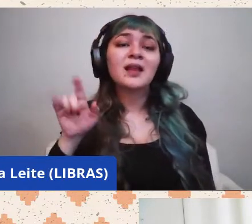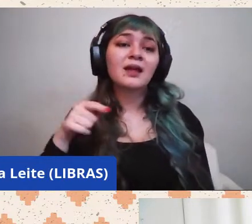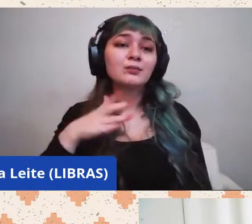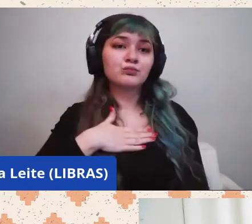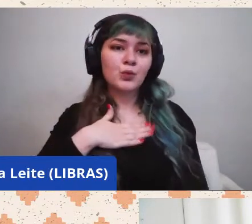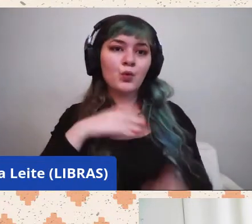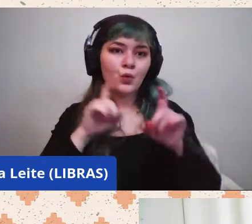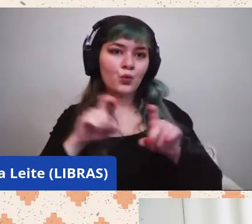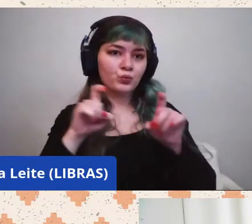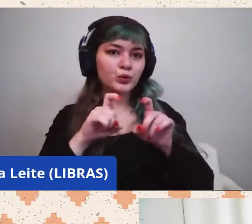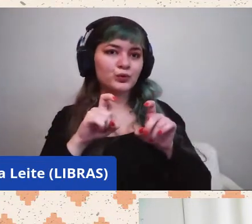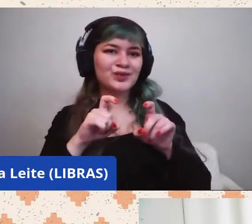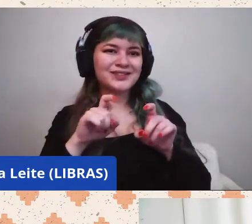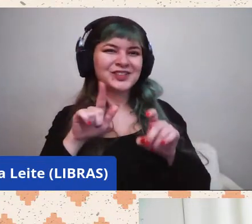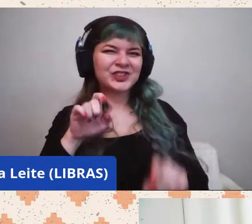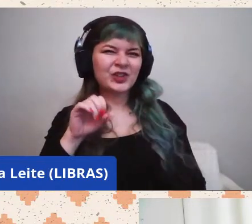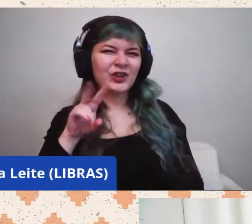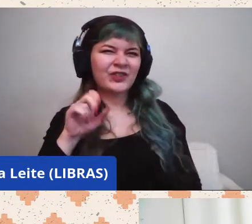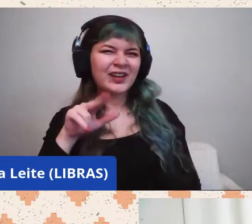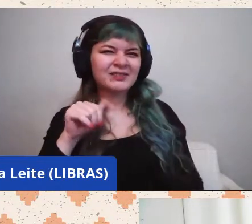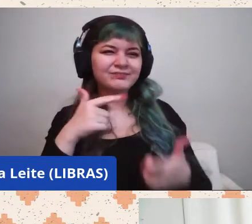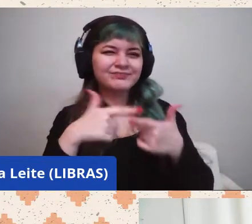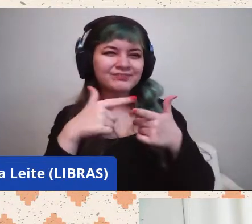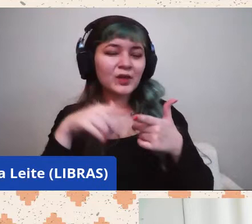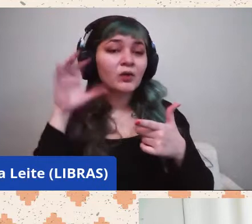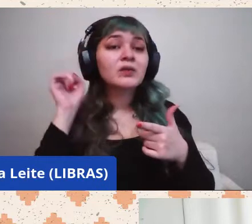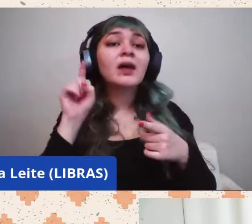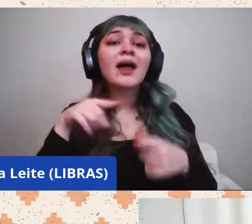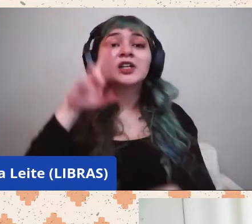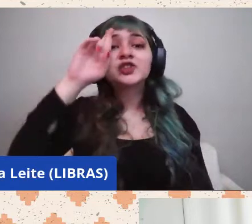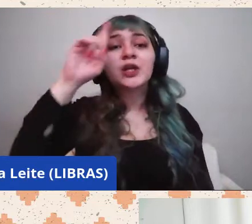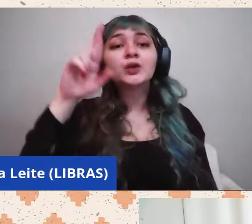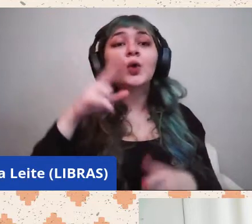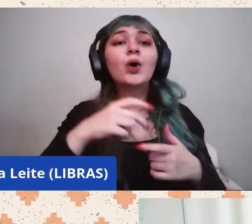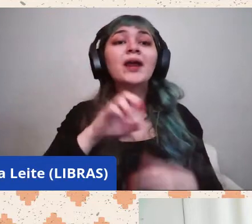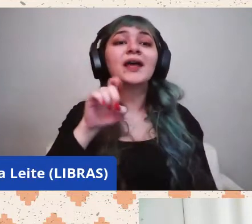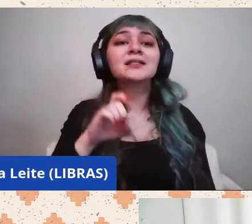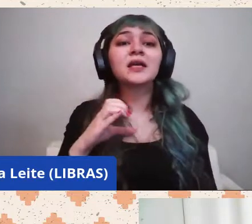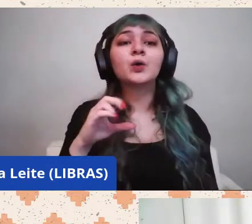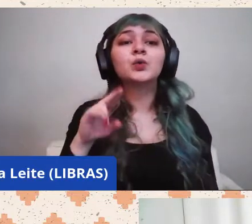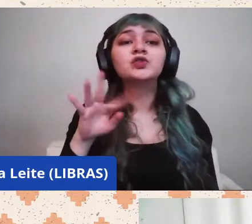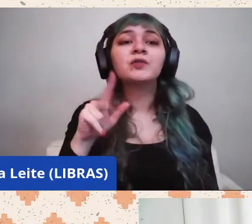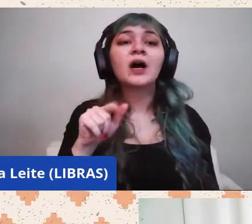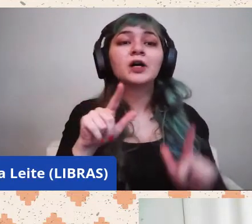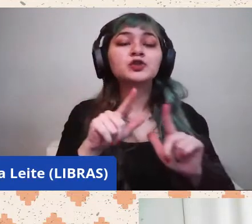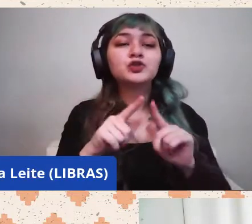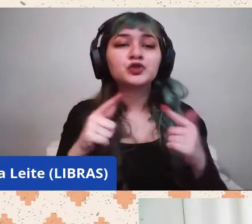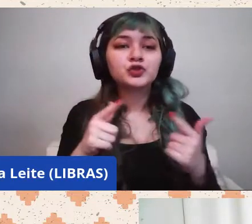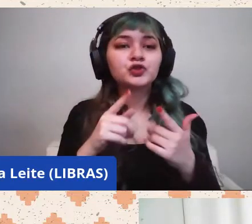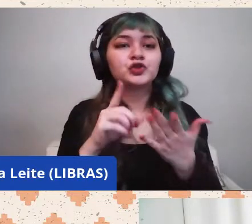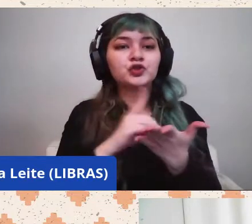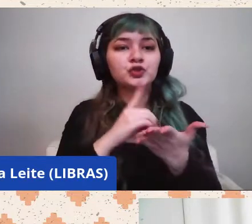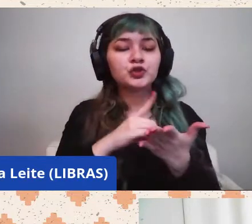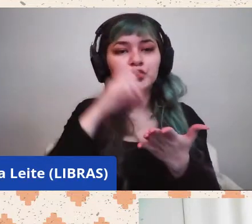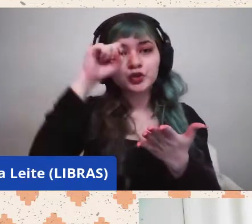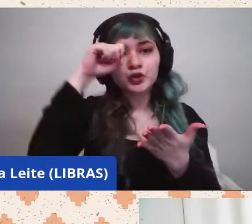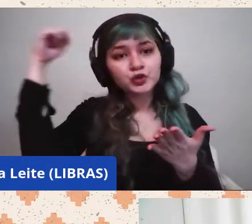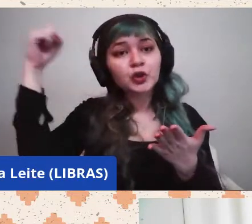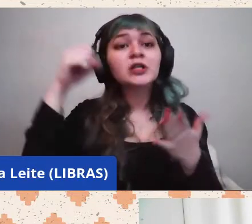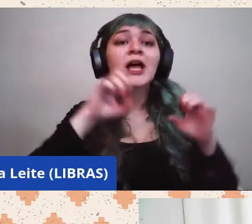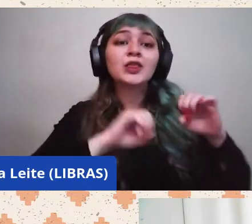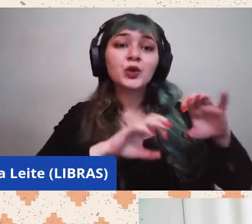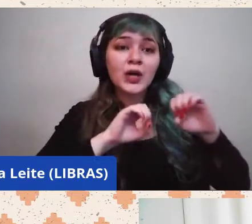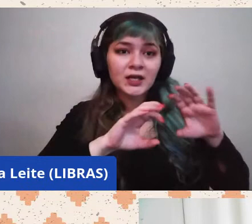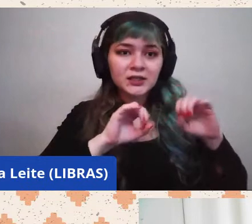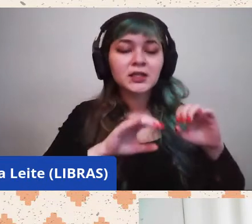aqui, pronto. E ela é diretora executiva do British Journal of Sociology of Education